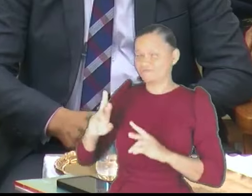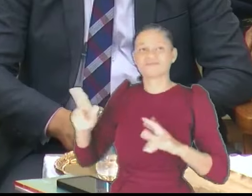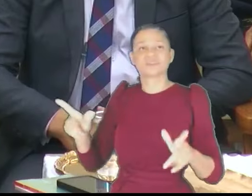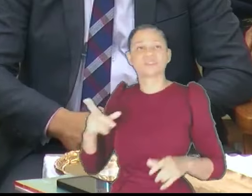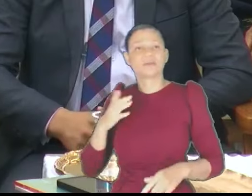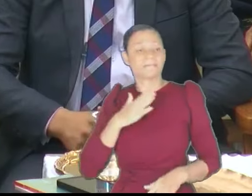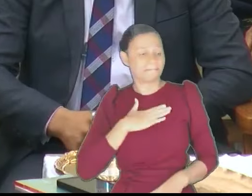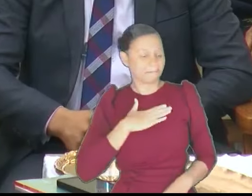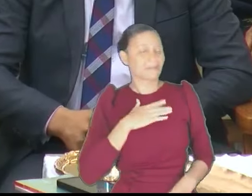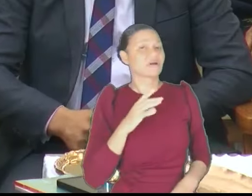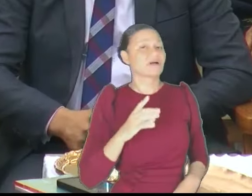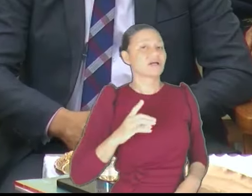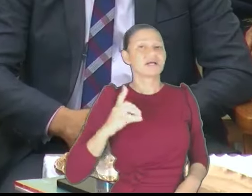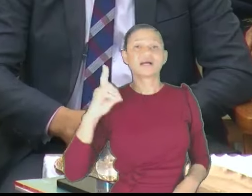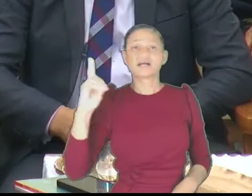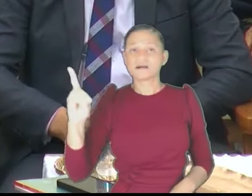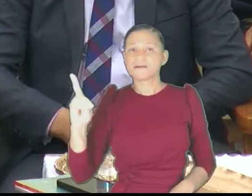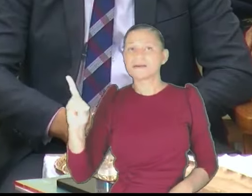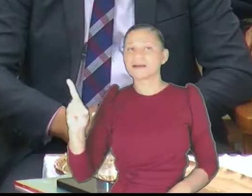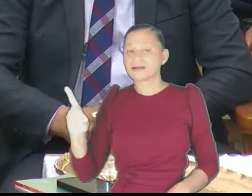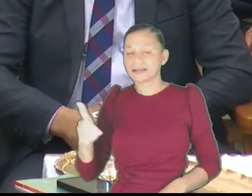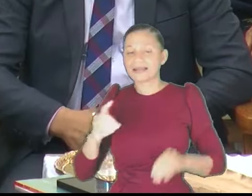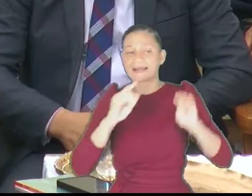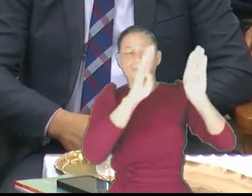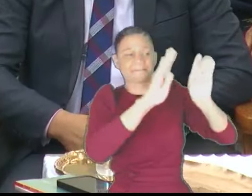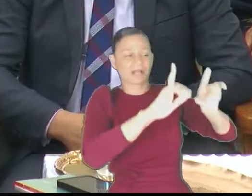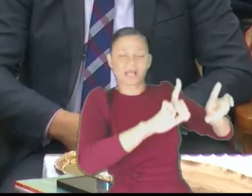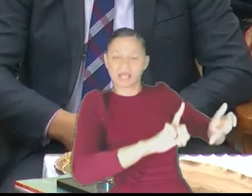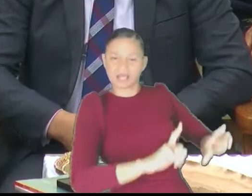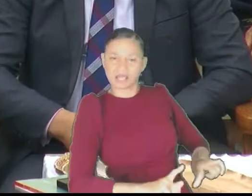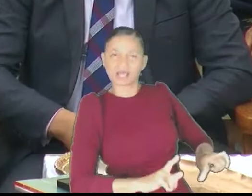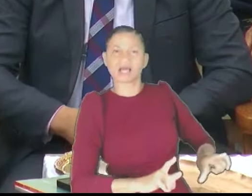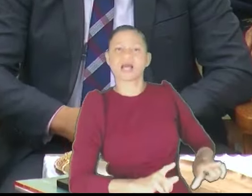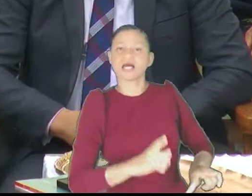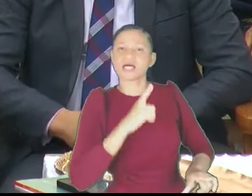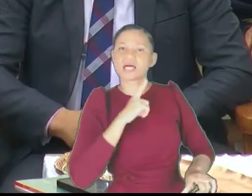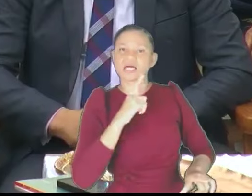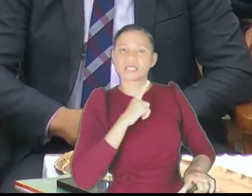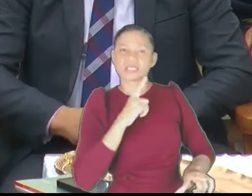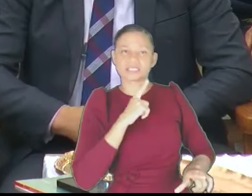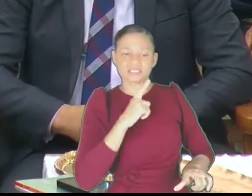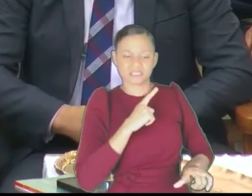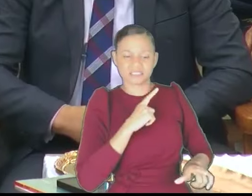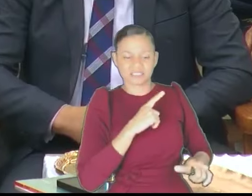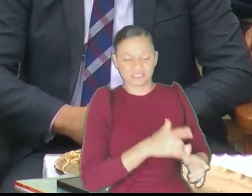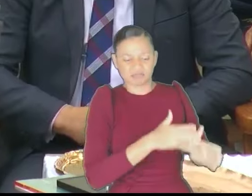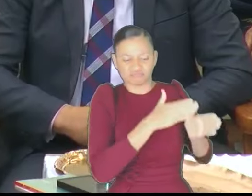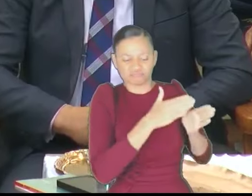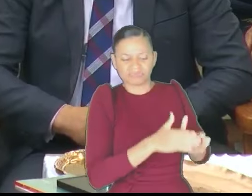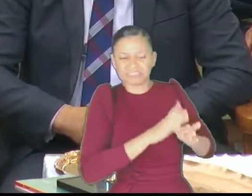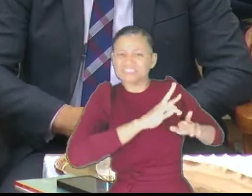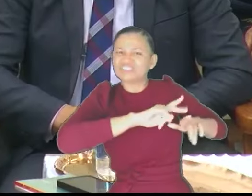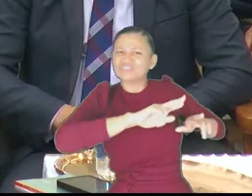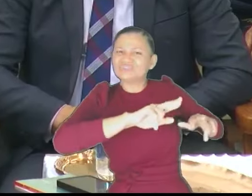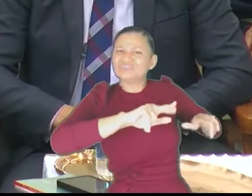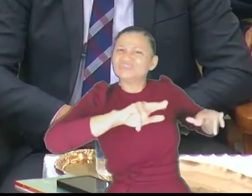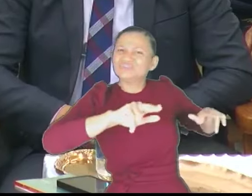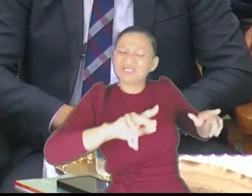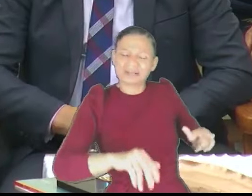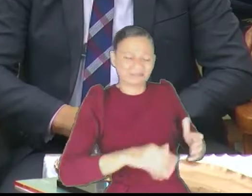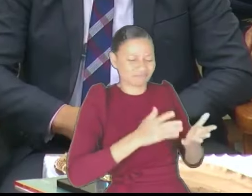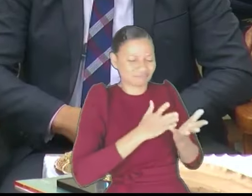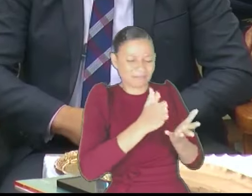meu Deus é um dos Baais, porque havia uma linhagem dos Baals. E ela